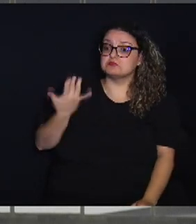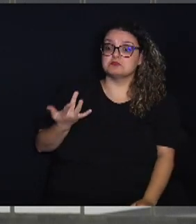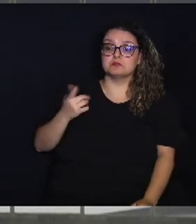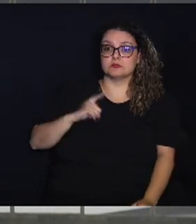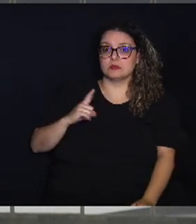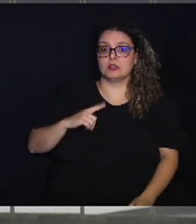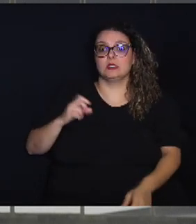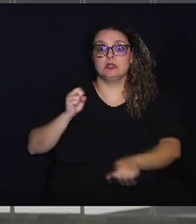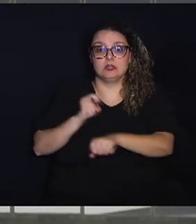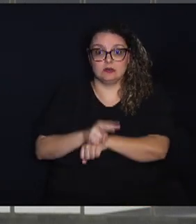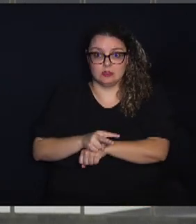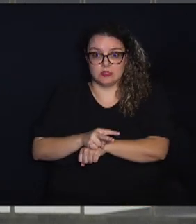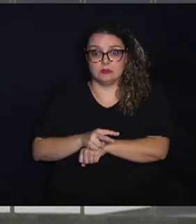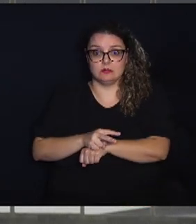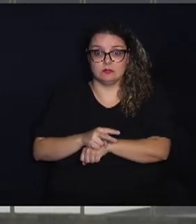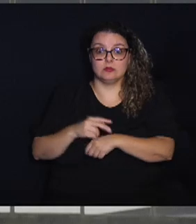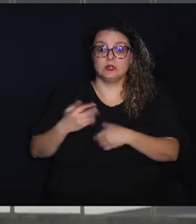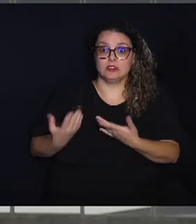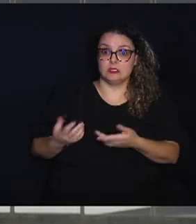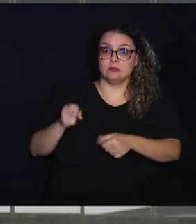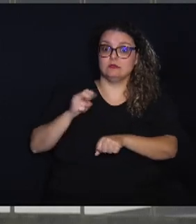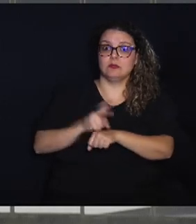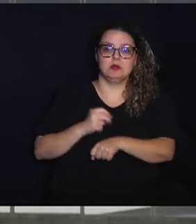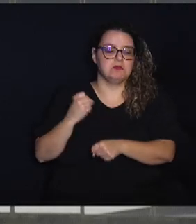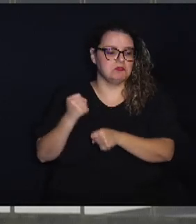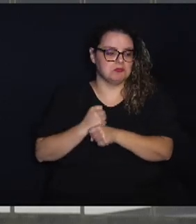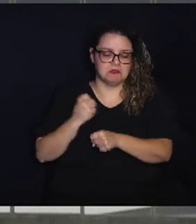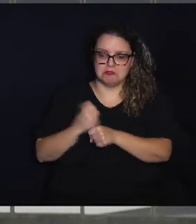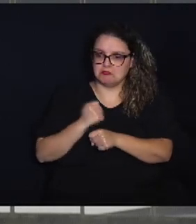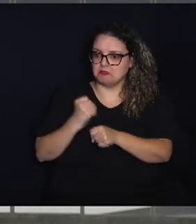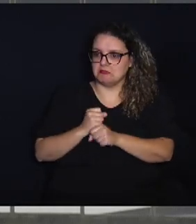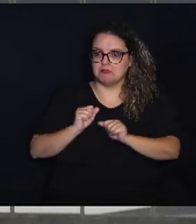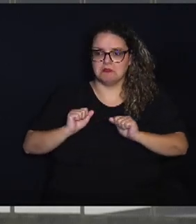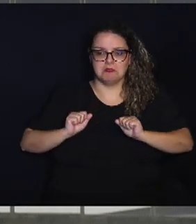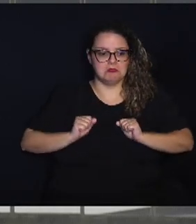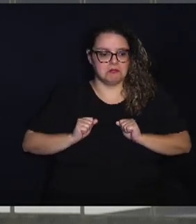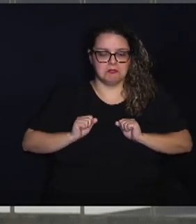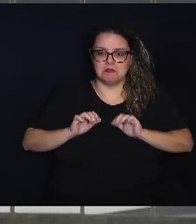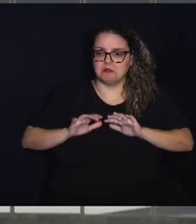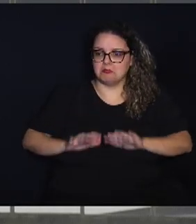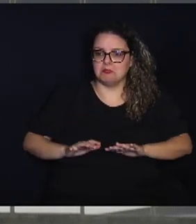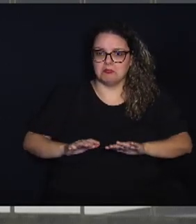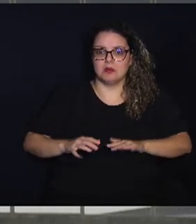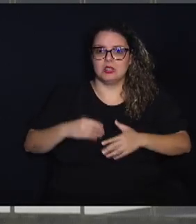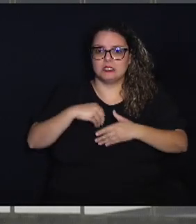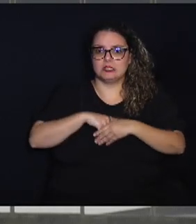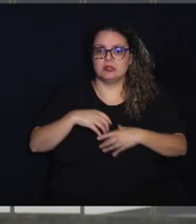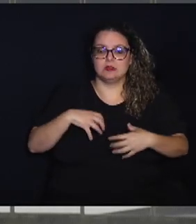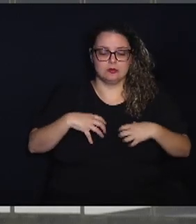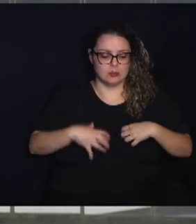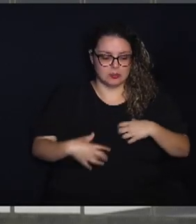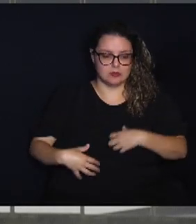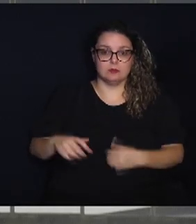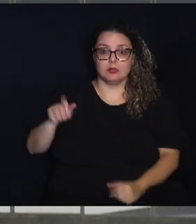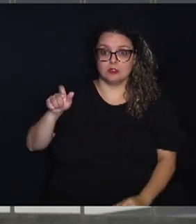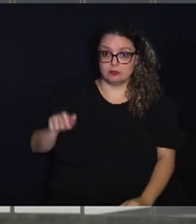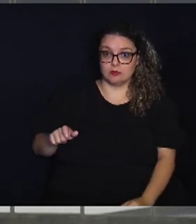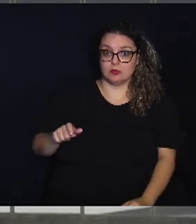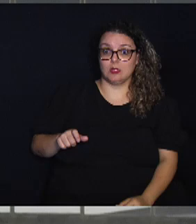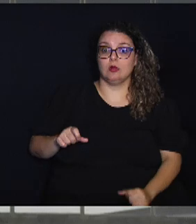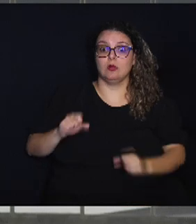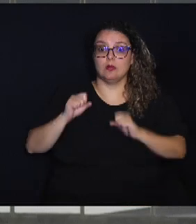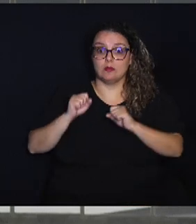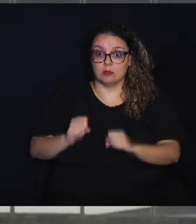esse vírus. E esse vírus pode ficar durante anos dentro do organismo da pessoa, a pessoa pode